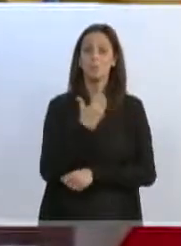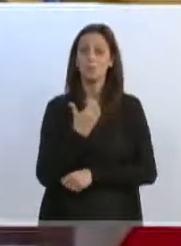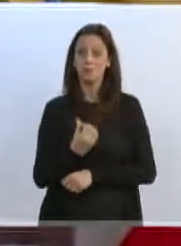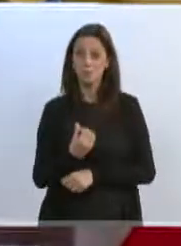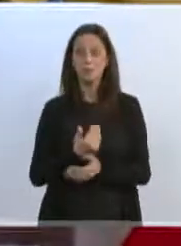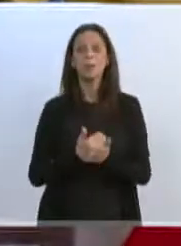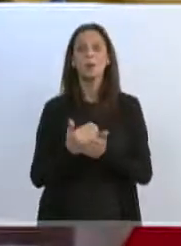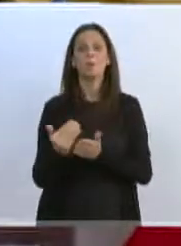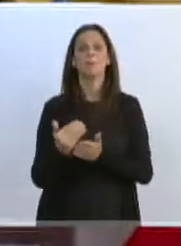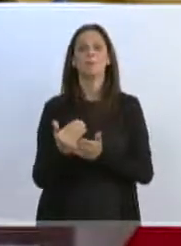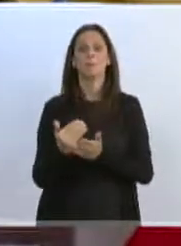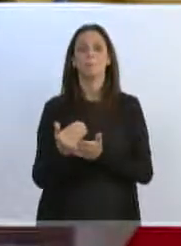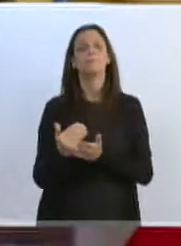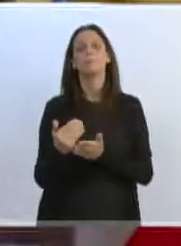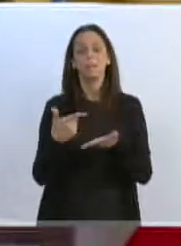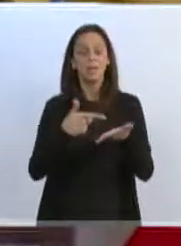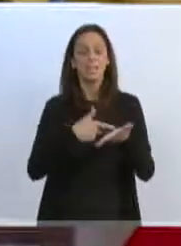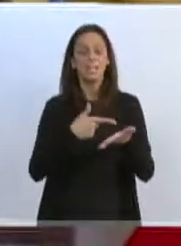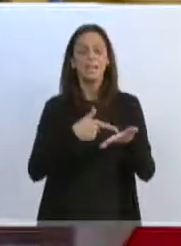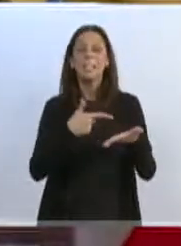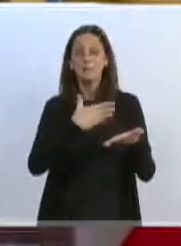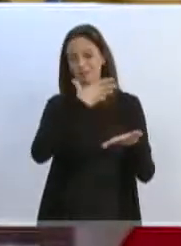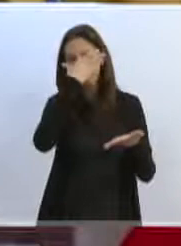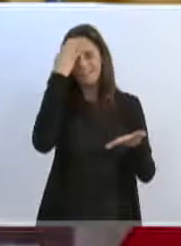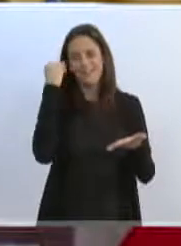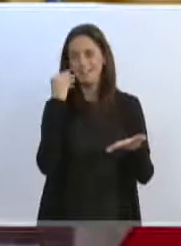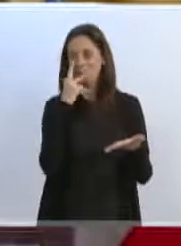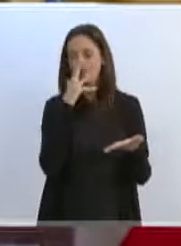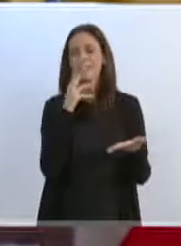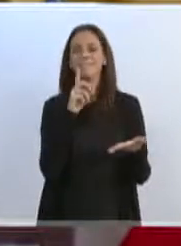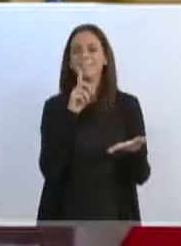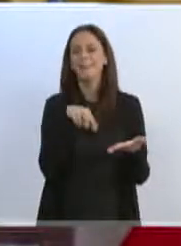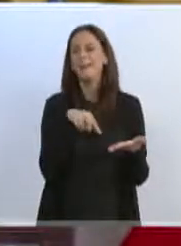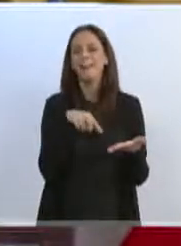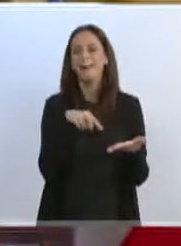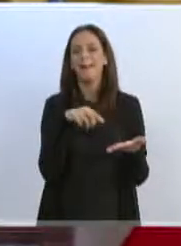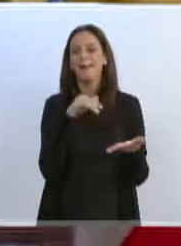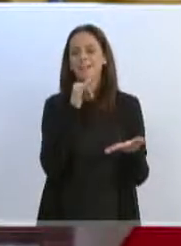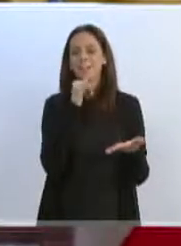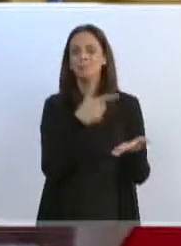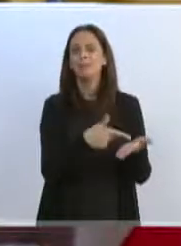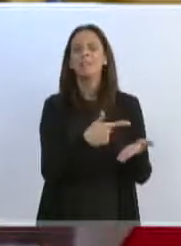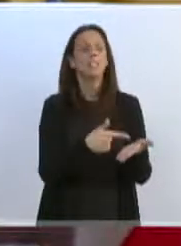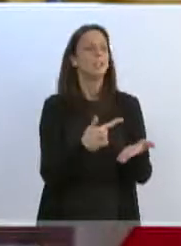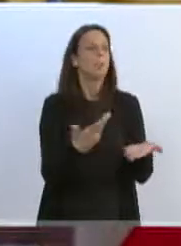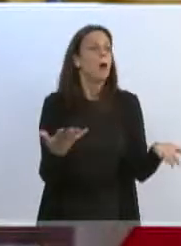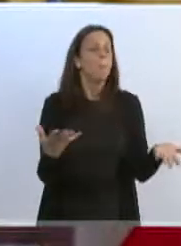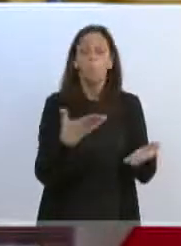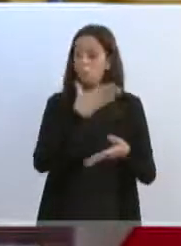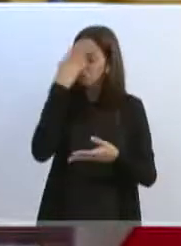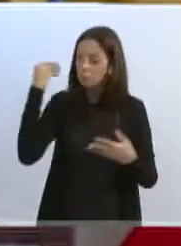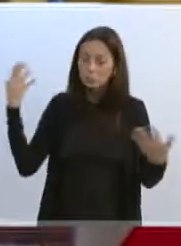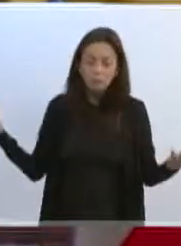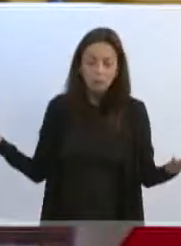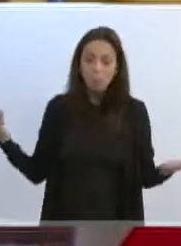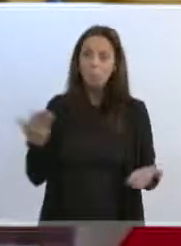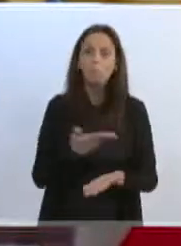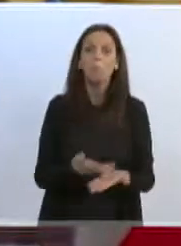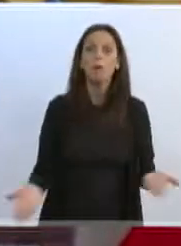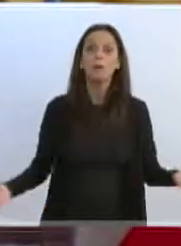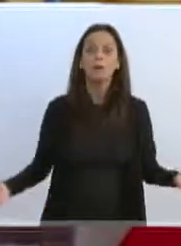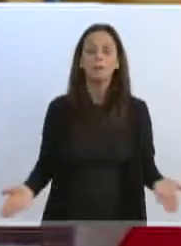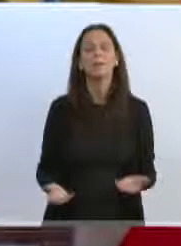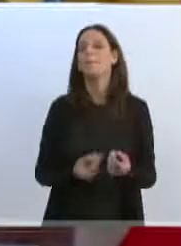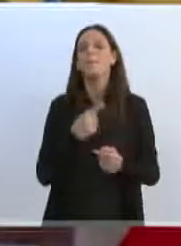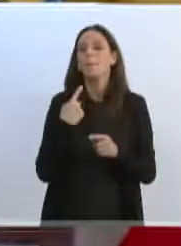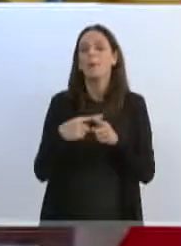consiste no esquecimento repito entre aspas é porque ele é de propósito deixado em algum lugar o esquecimento de livros em pontos da